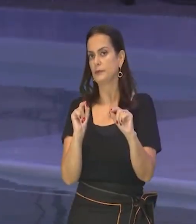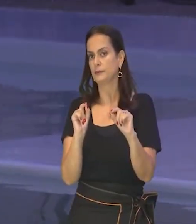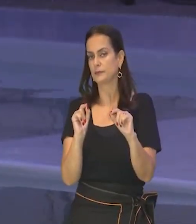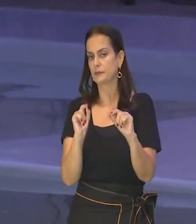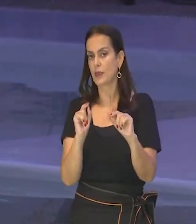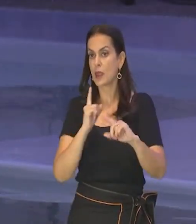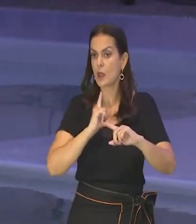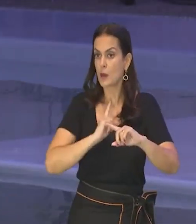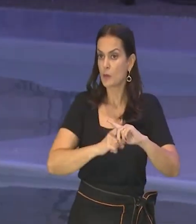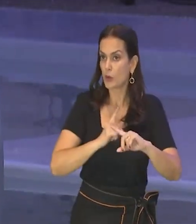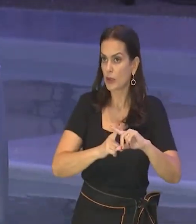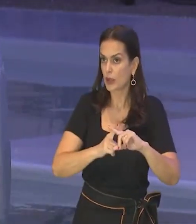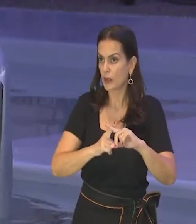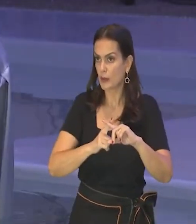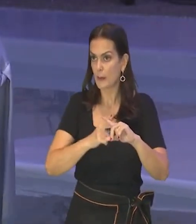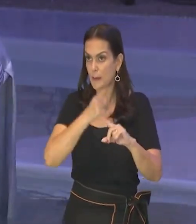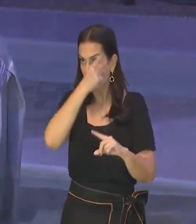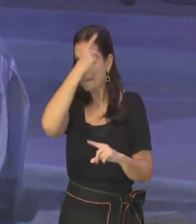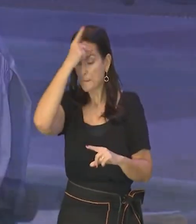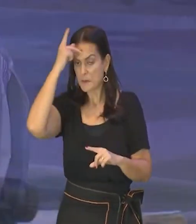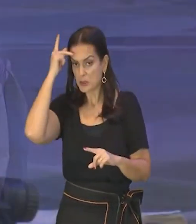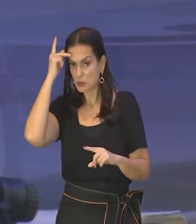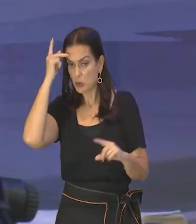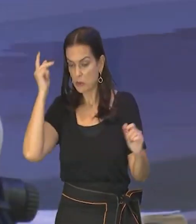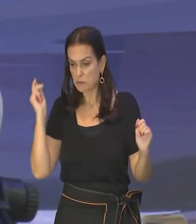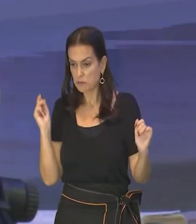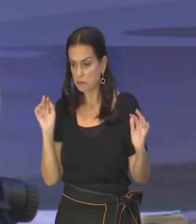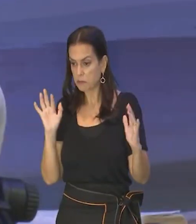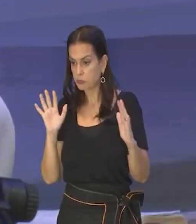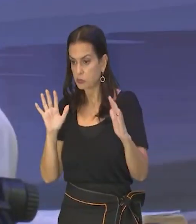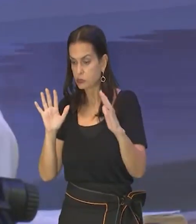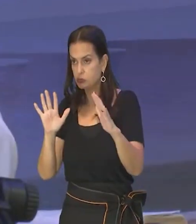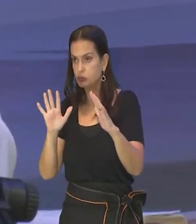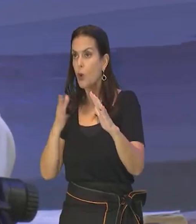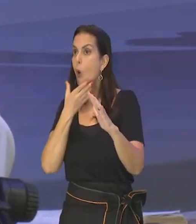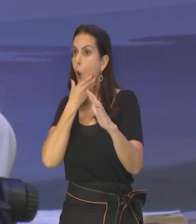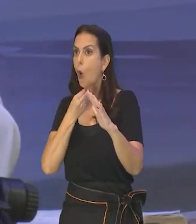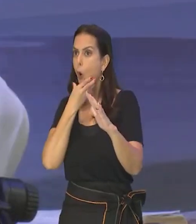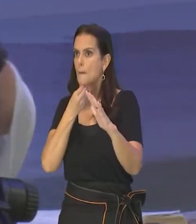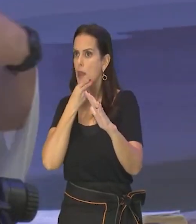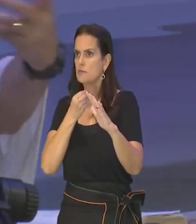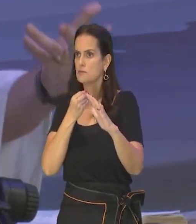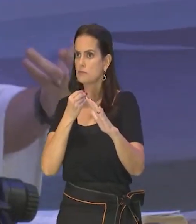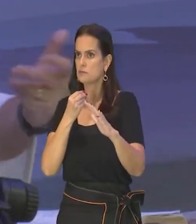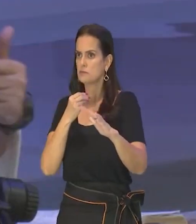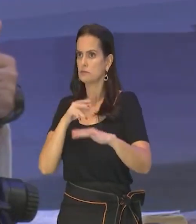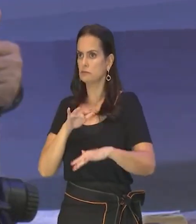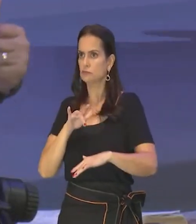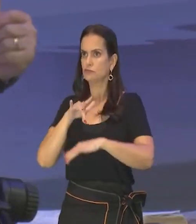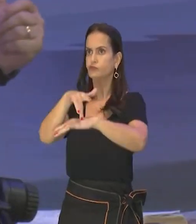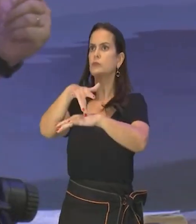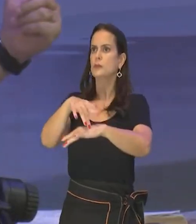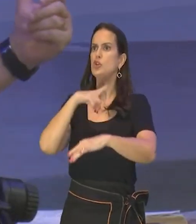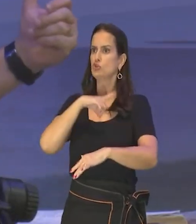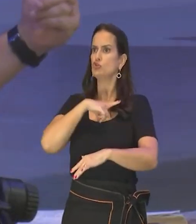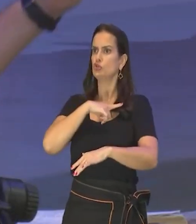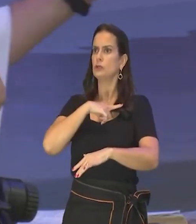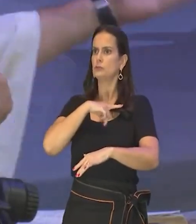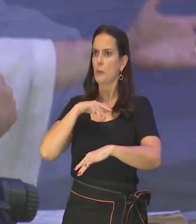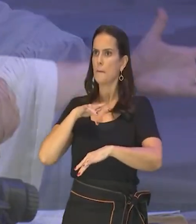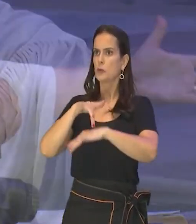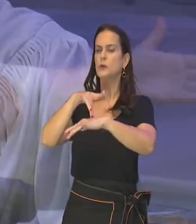porque até então os homens apareciam, eram os protagonistas, se destacavam, eram